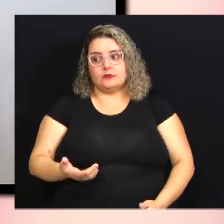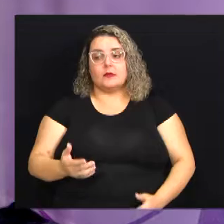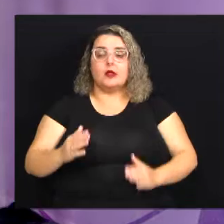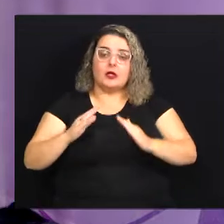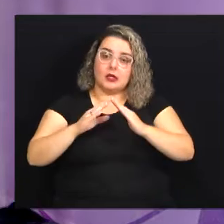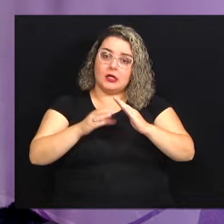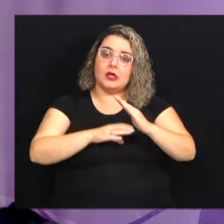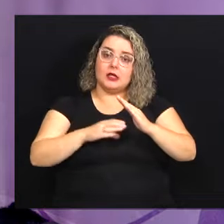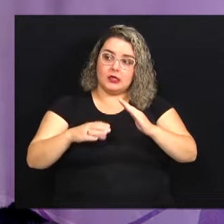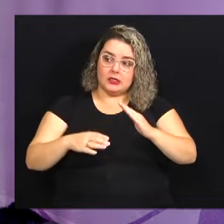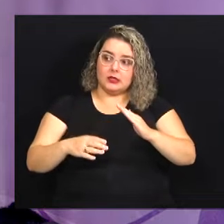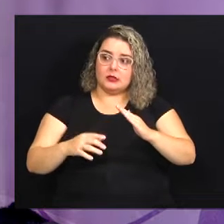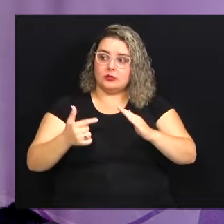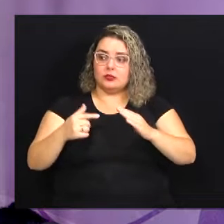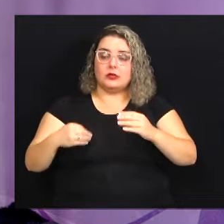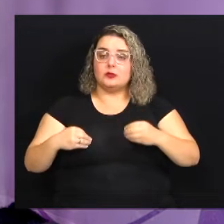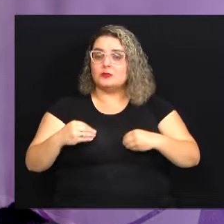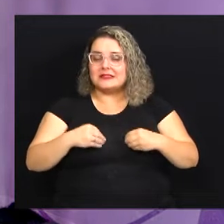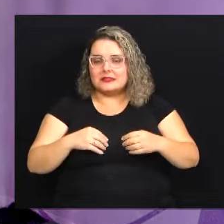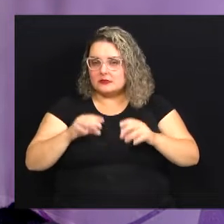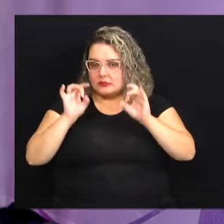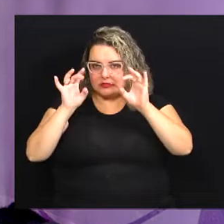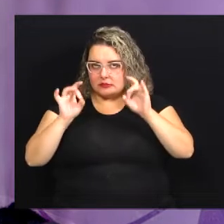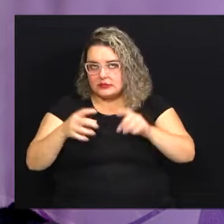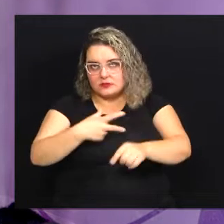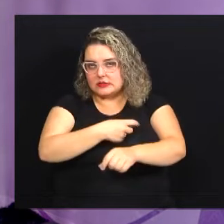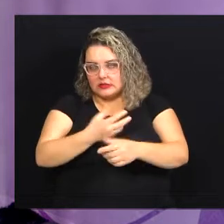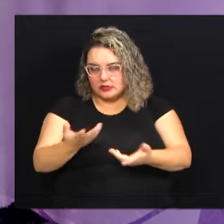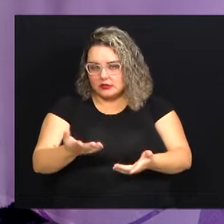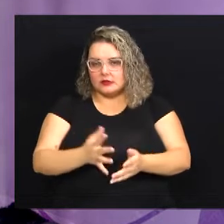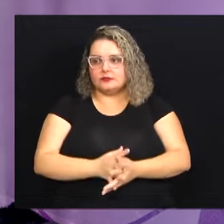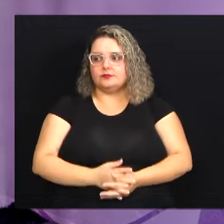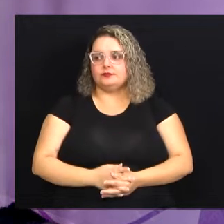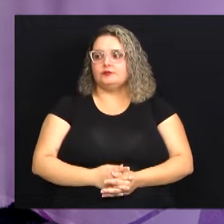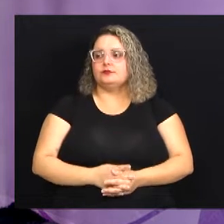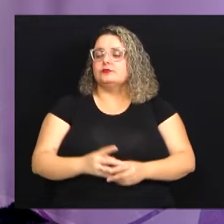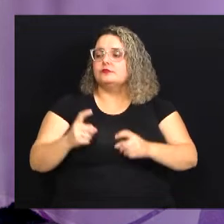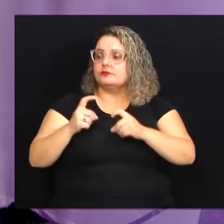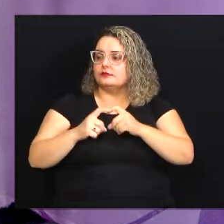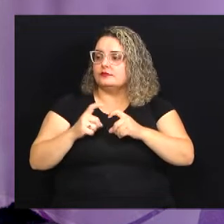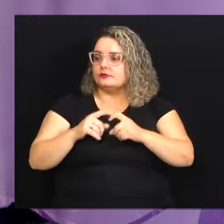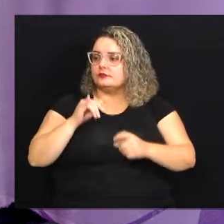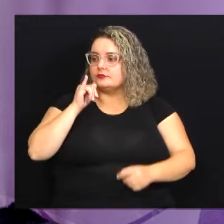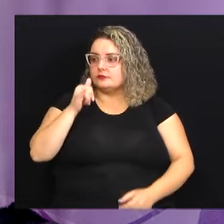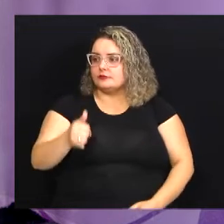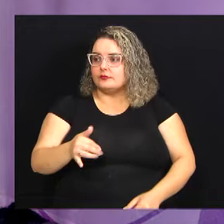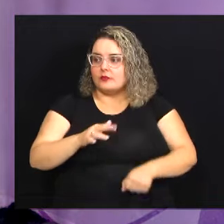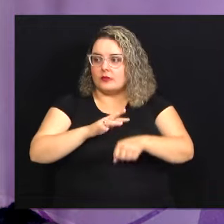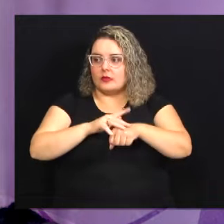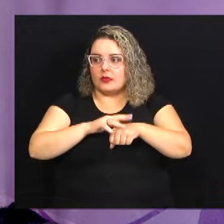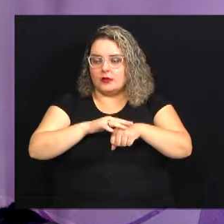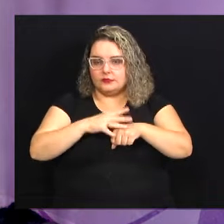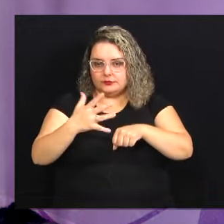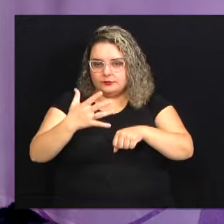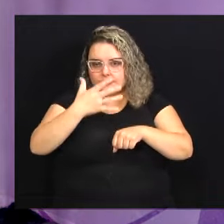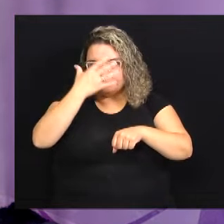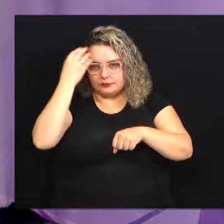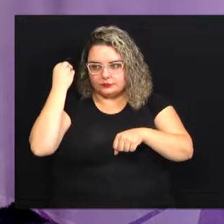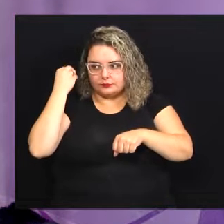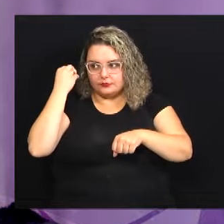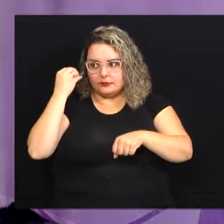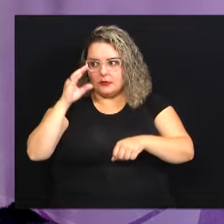clínico. Entendi. E doutora, a gente está falando aí, Alzheimer é diretamente no cérebro,